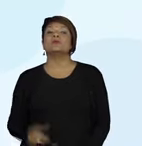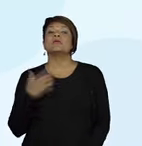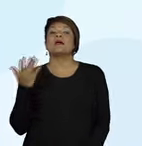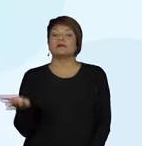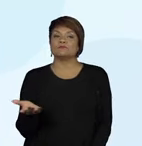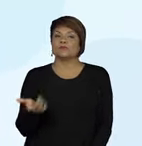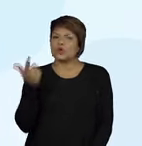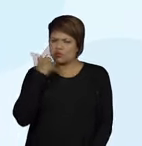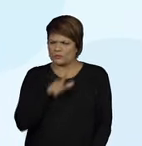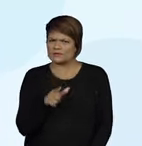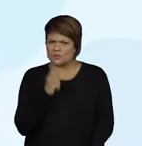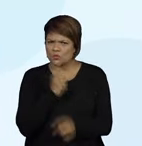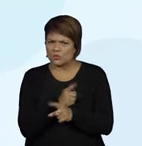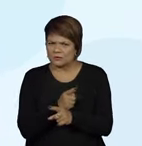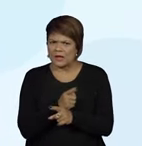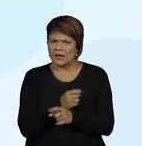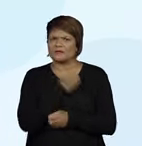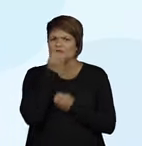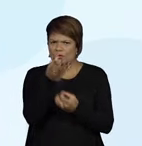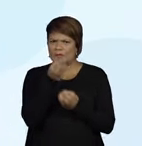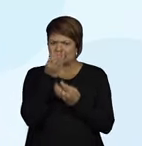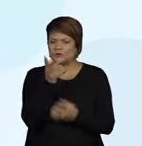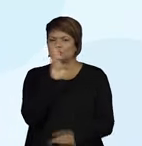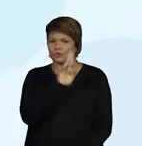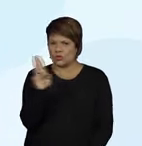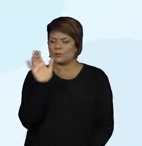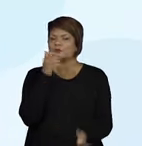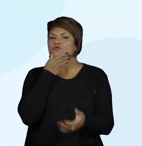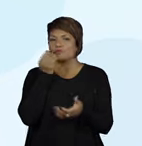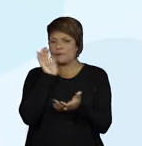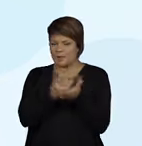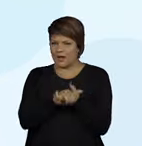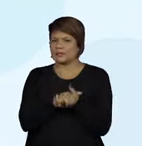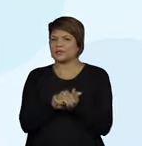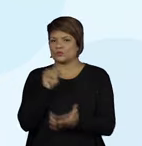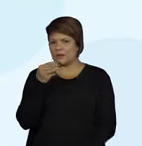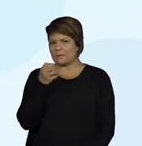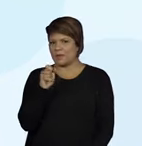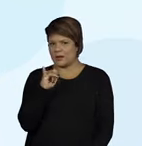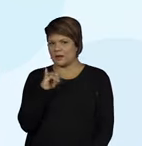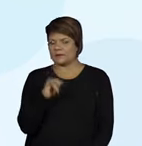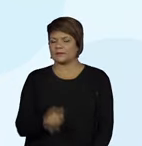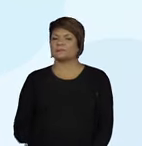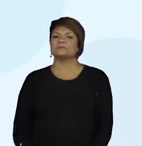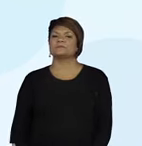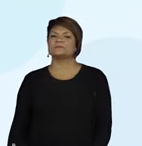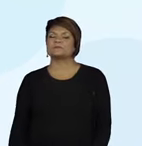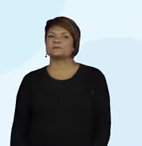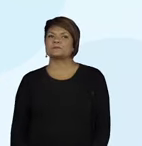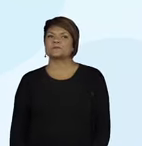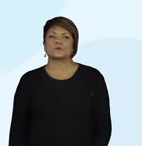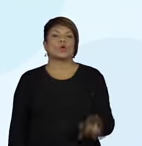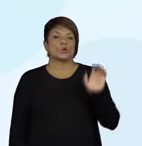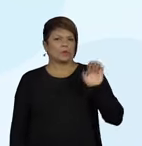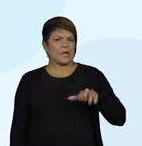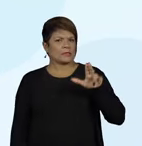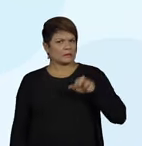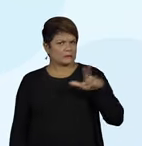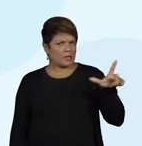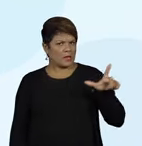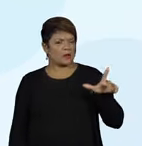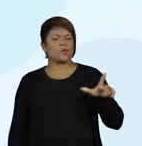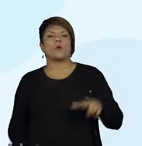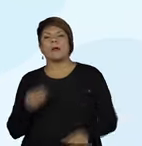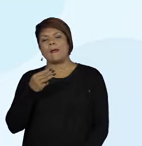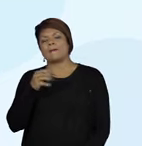conseguiram achar a informação do nome do marido da Mari Fulfaro? O nome do canal ficou fácil. Manual